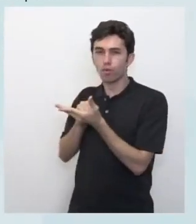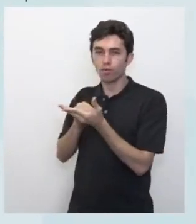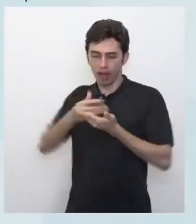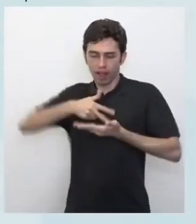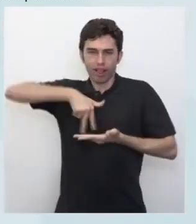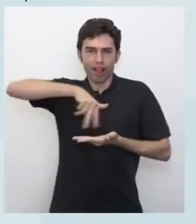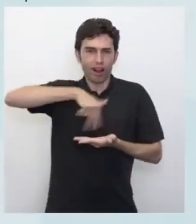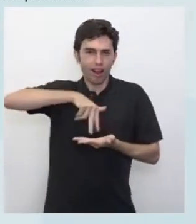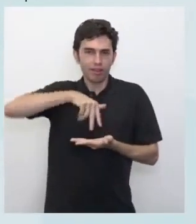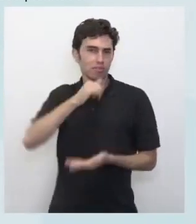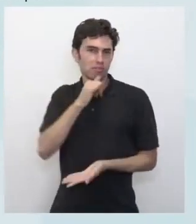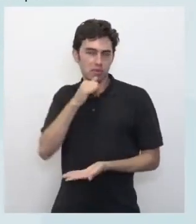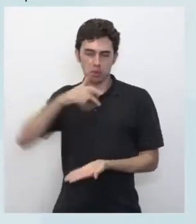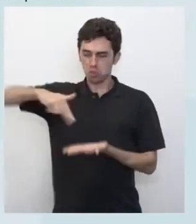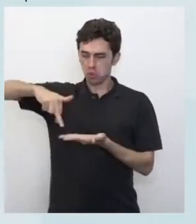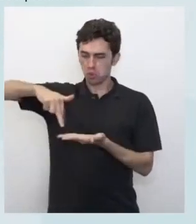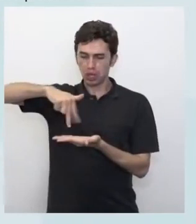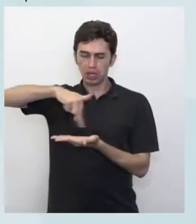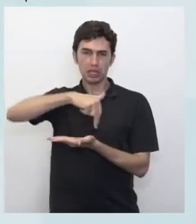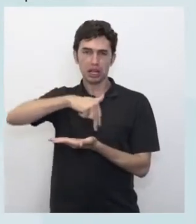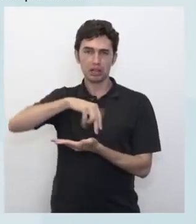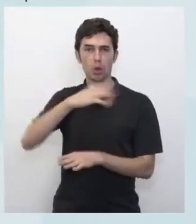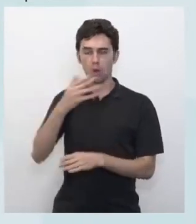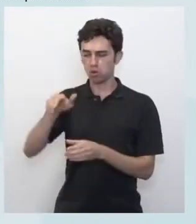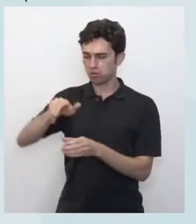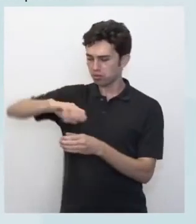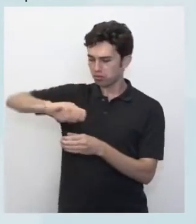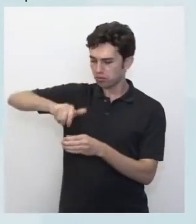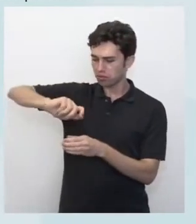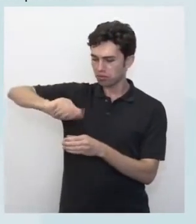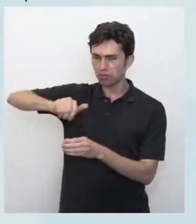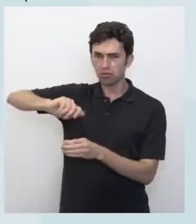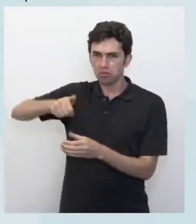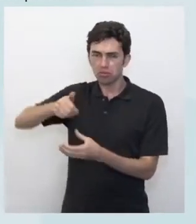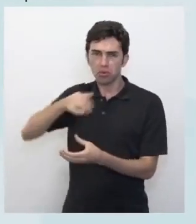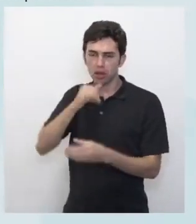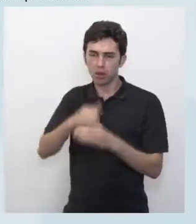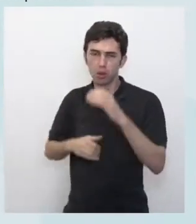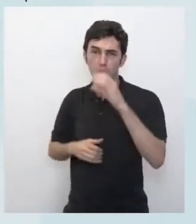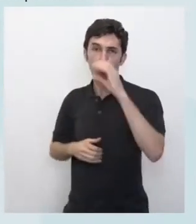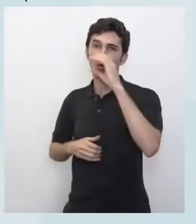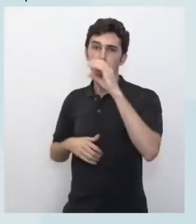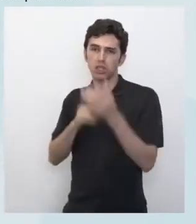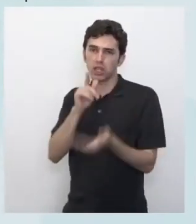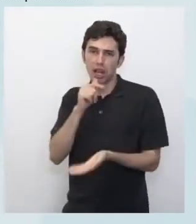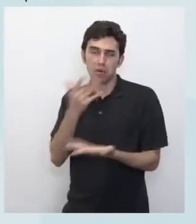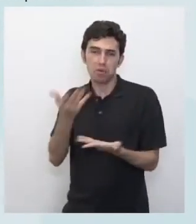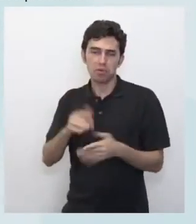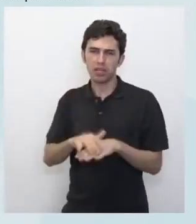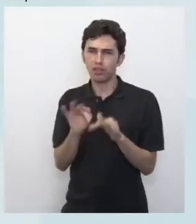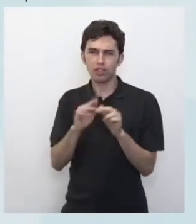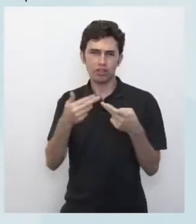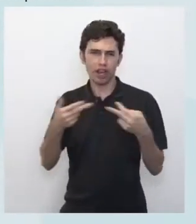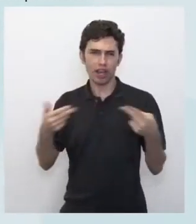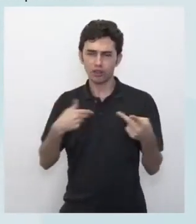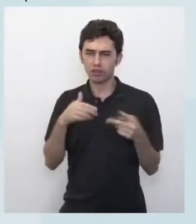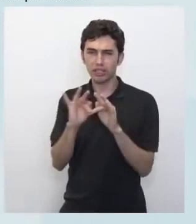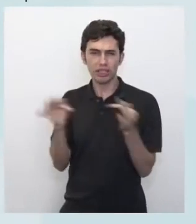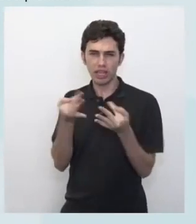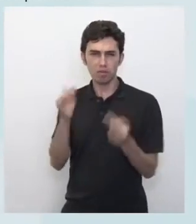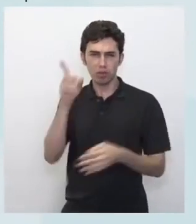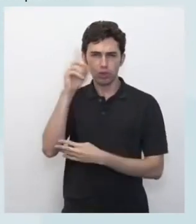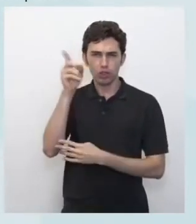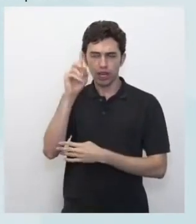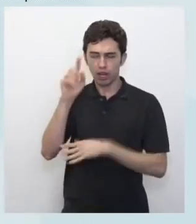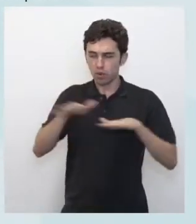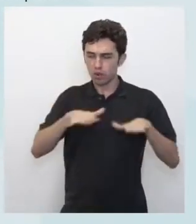simples andar, ou o abrir uma garrafa, né, de água para tomar, pequenos gestos simples. Isso começa a